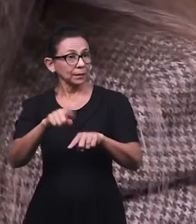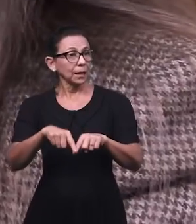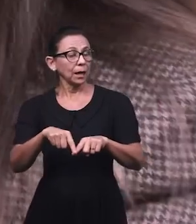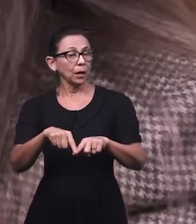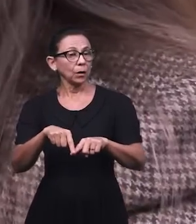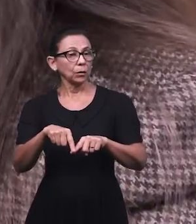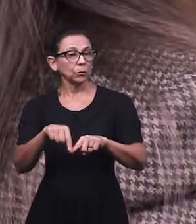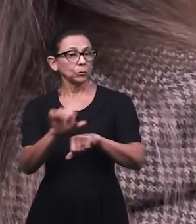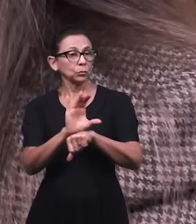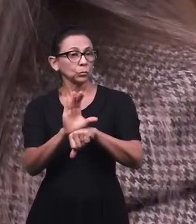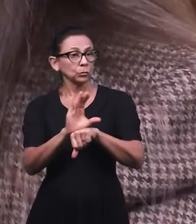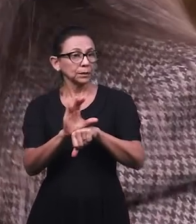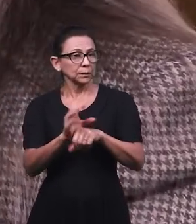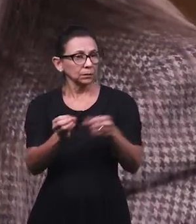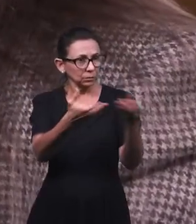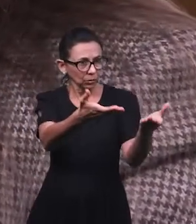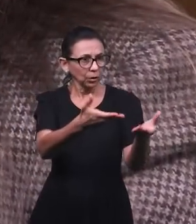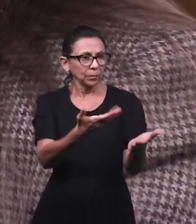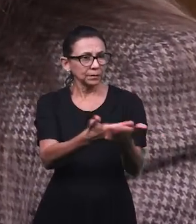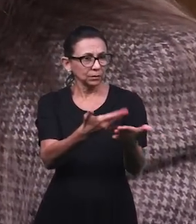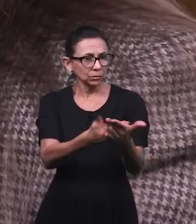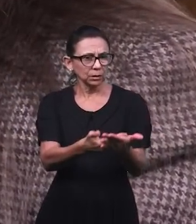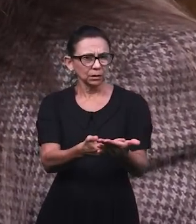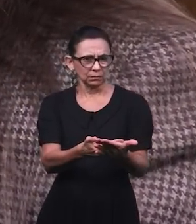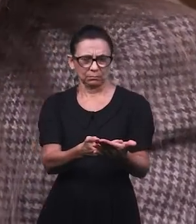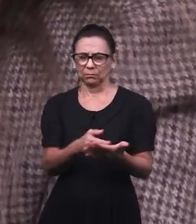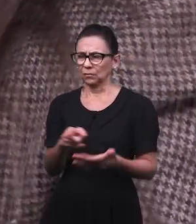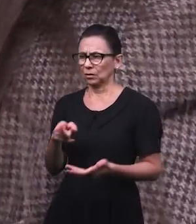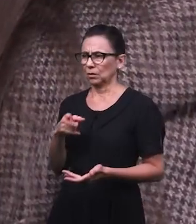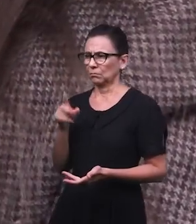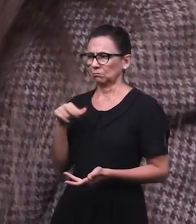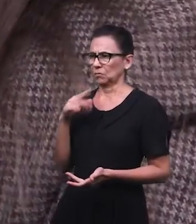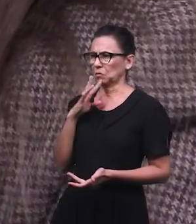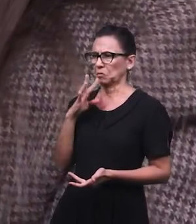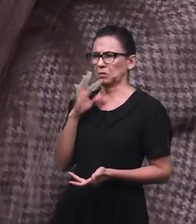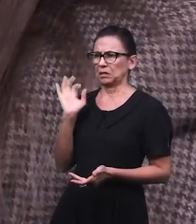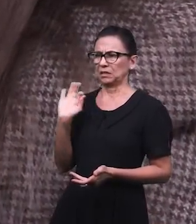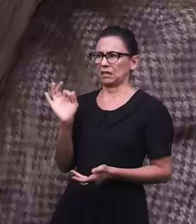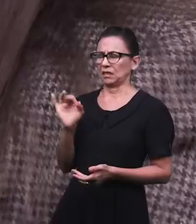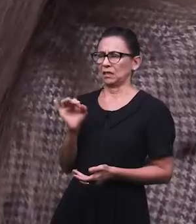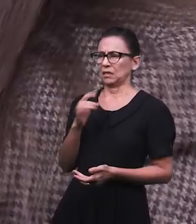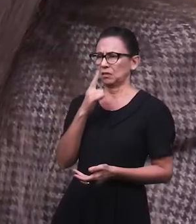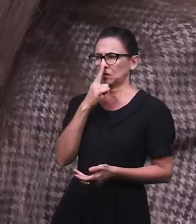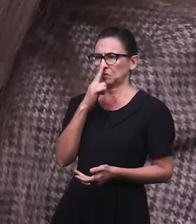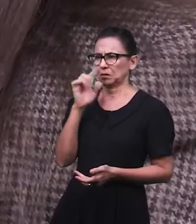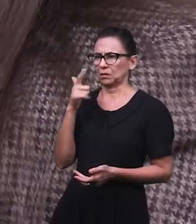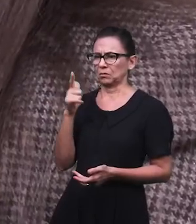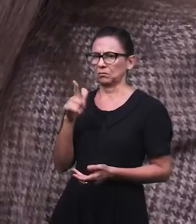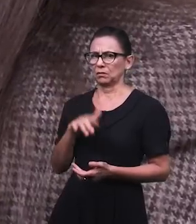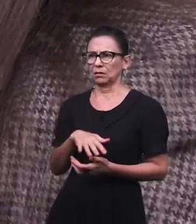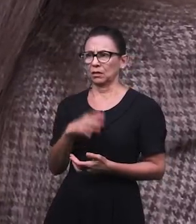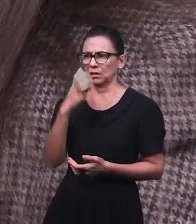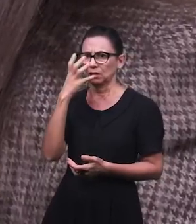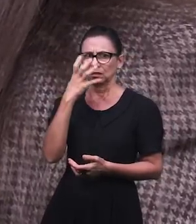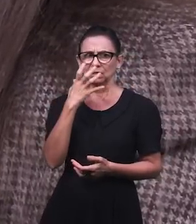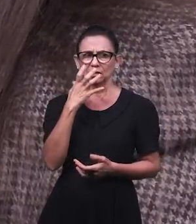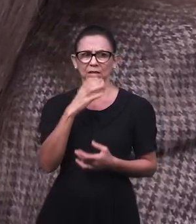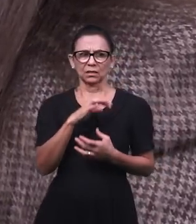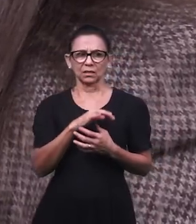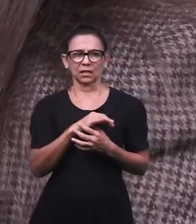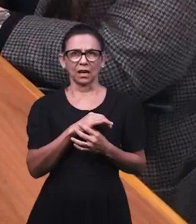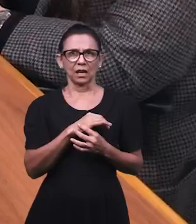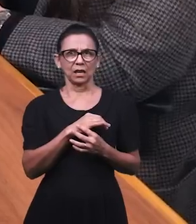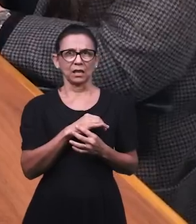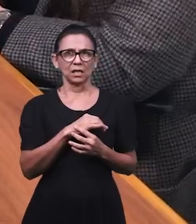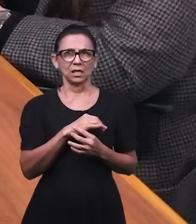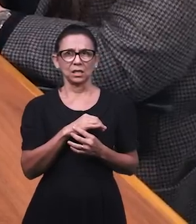Toma aqui pra você estudar também. Eu falei, gente, uma pessoa que eu não conheço, não conversa. Eu falei, Senhor, é sério